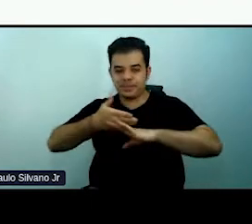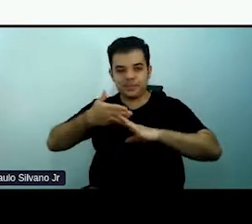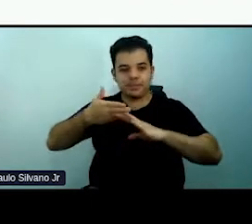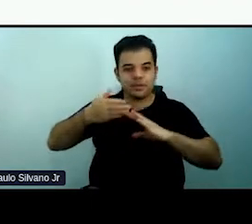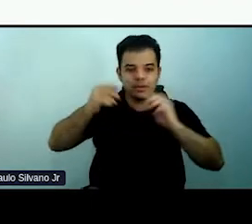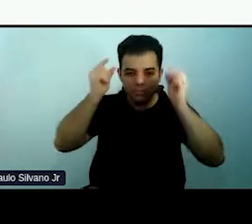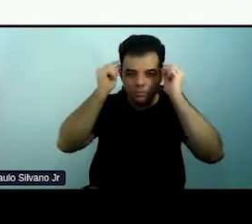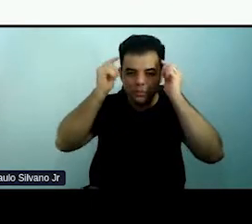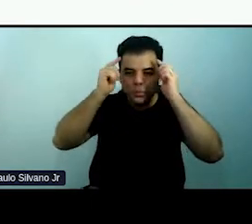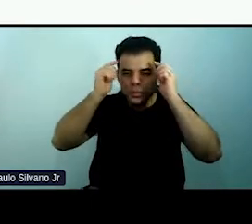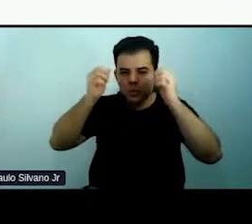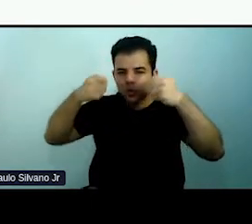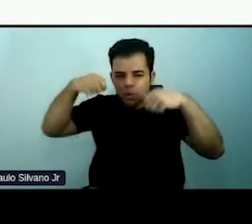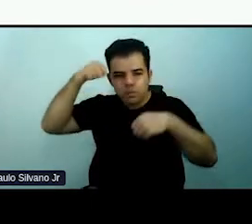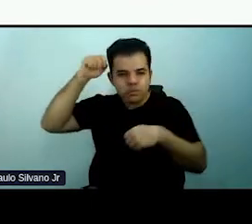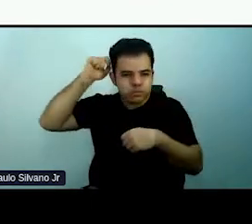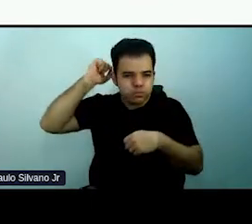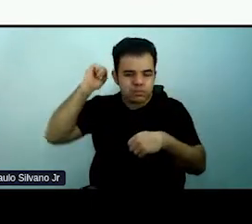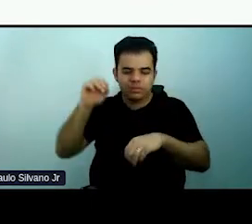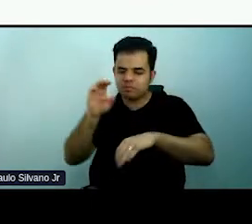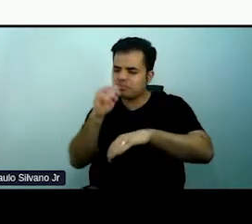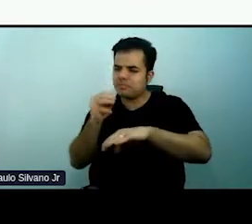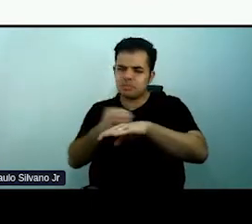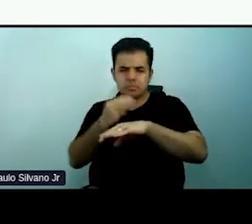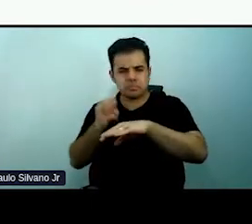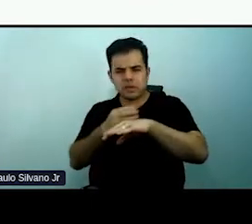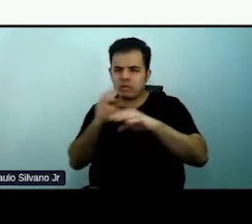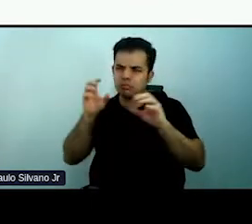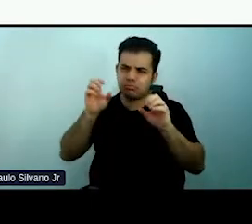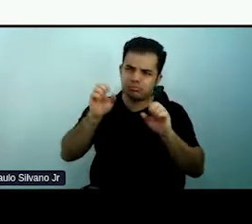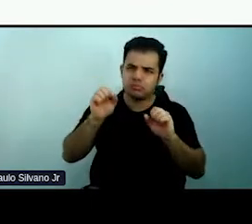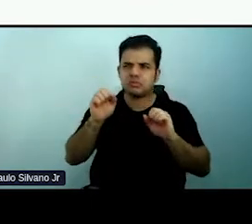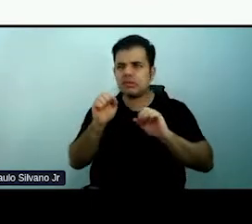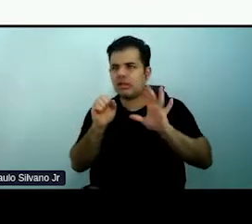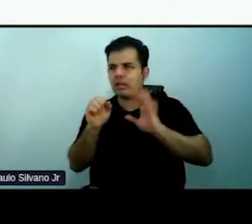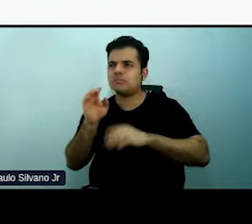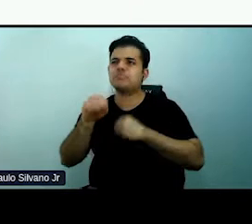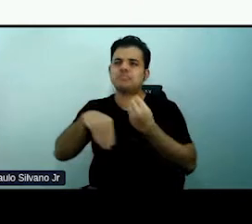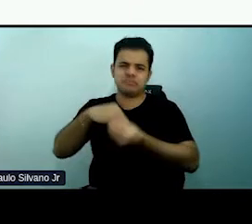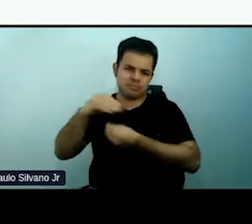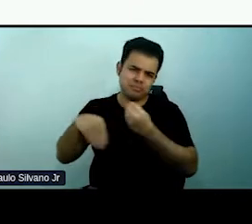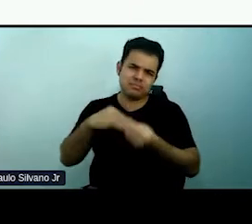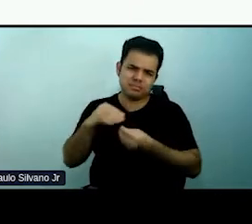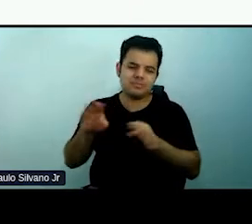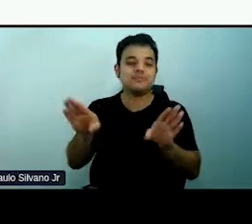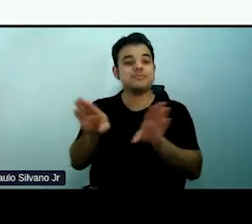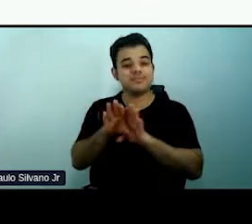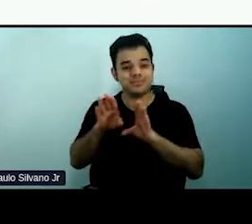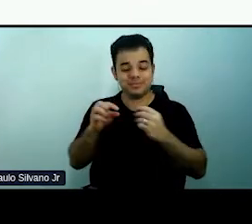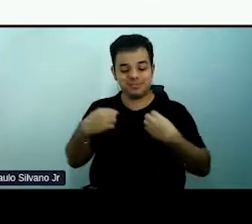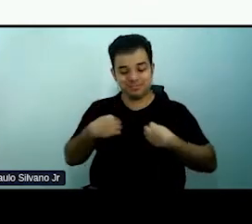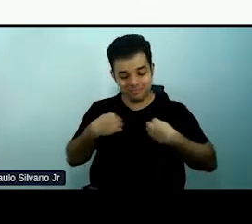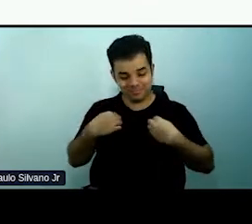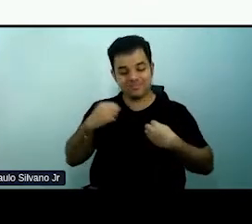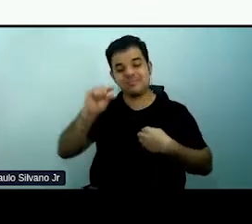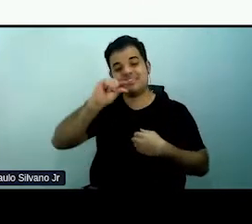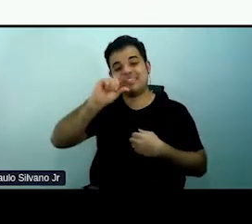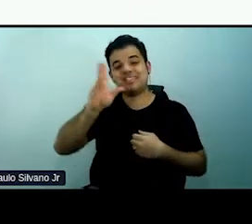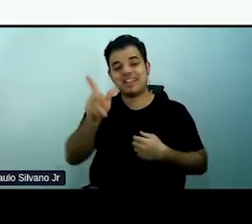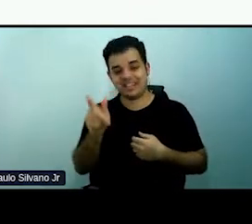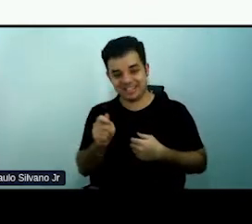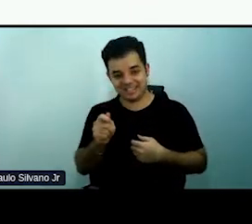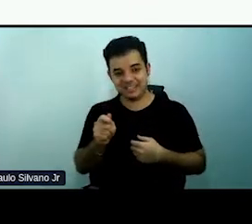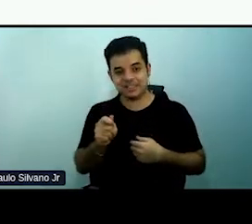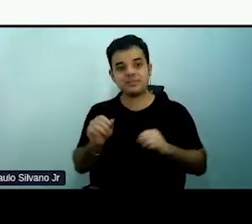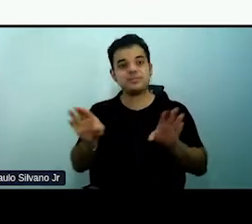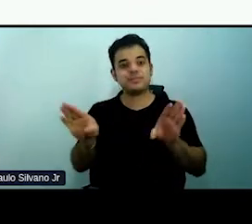cabelo baixinho, castanho escuro para claro, enfim, uma mistura. Também estou usando uma camisa Serasa, uma